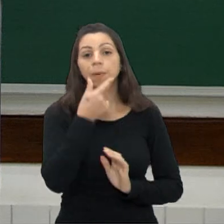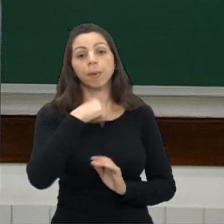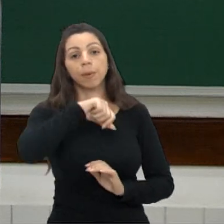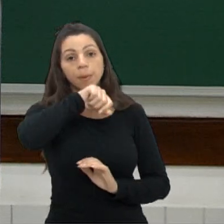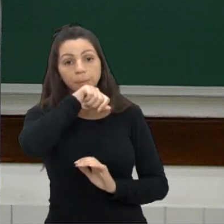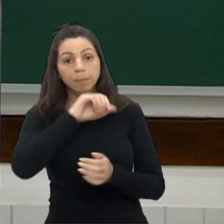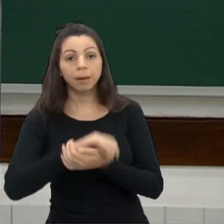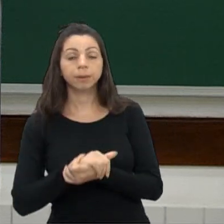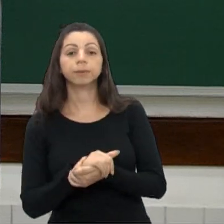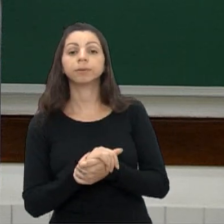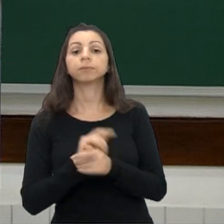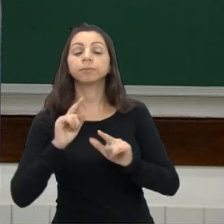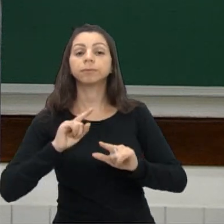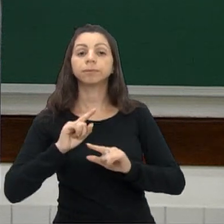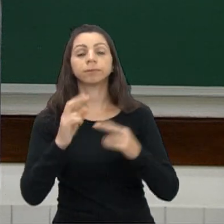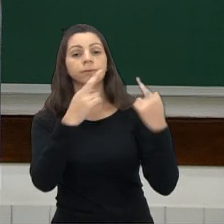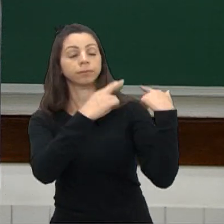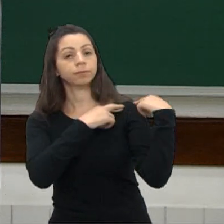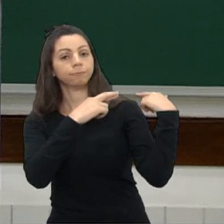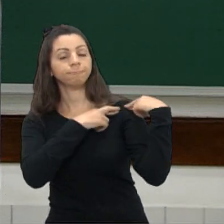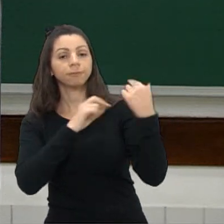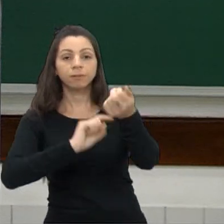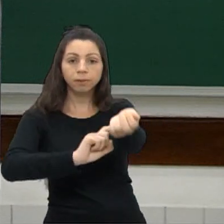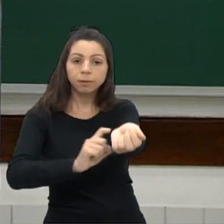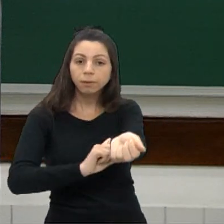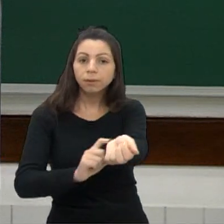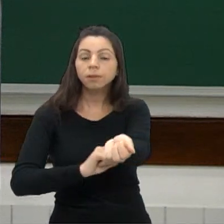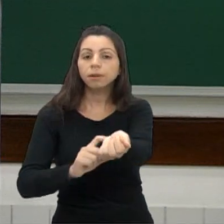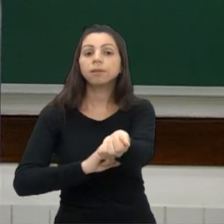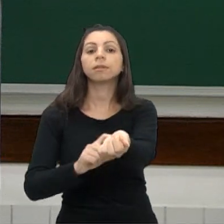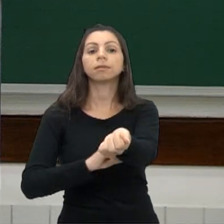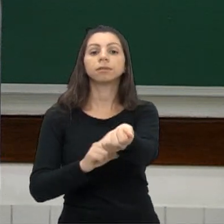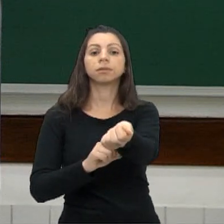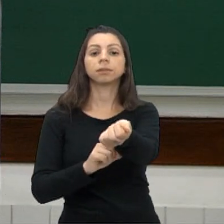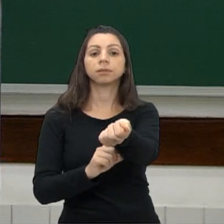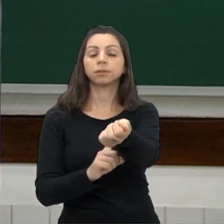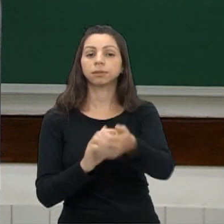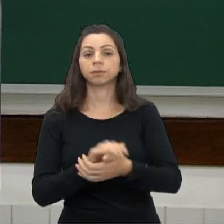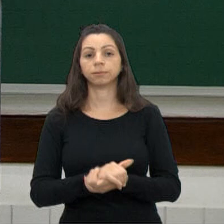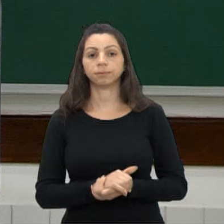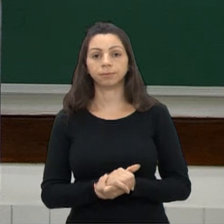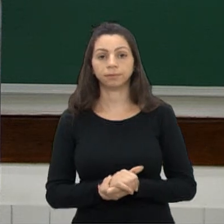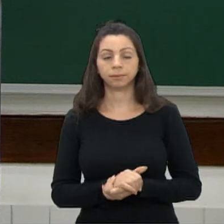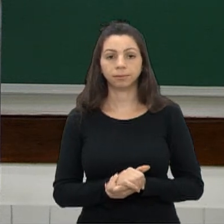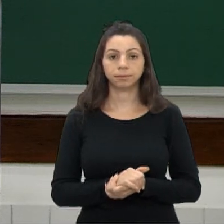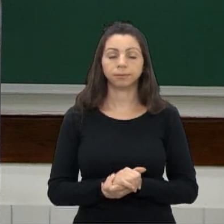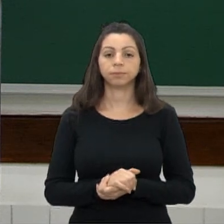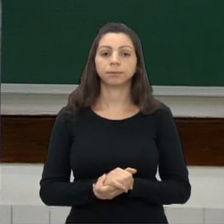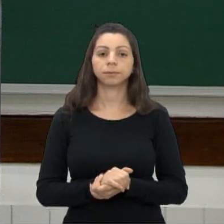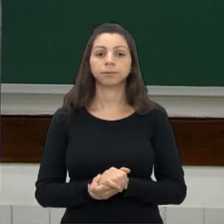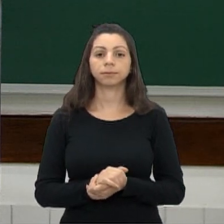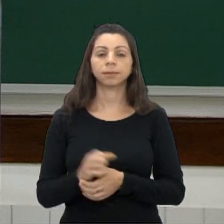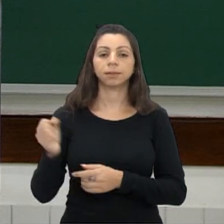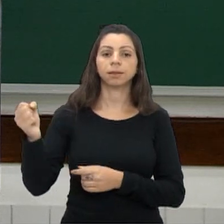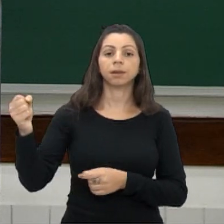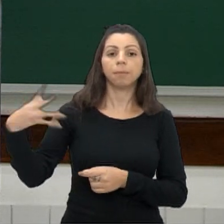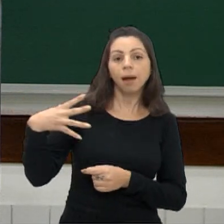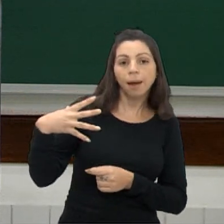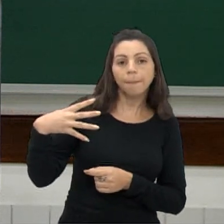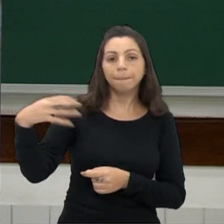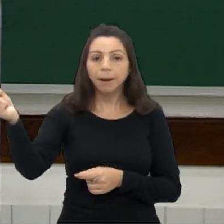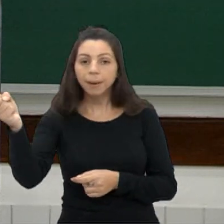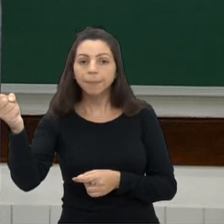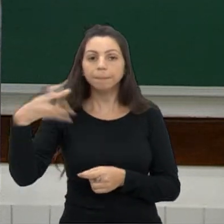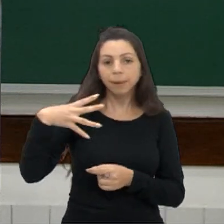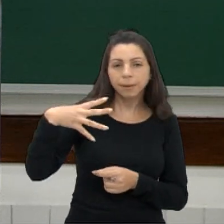que ele era o responsável e que isso tinha irritado, uma mania que o Tavinho já devia fazer outras vezes, de ligar e desligar a TV várias vezes